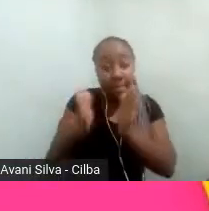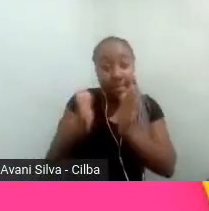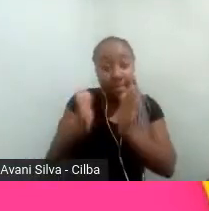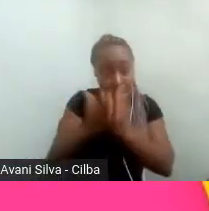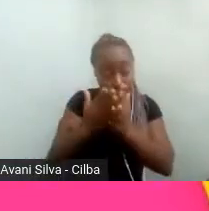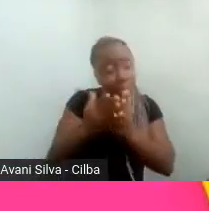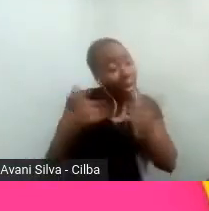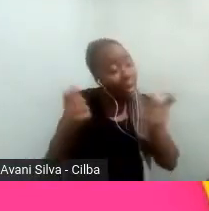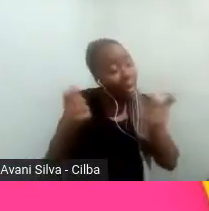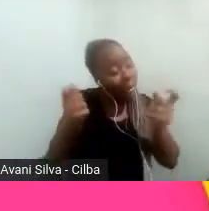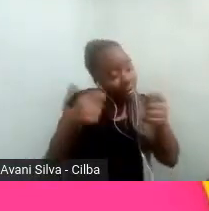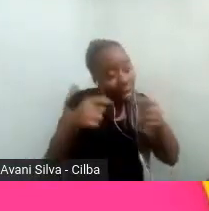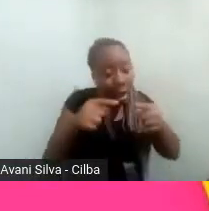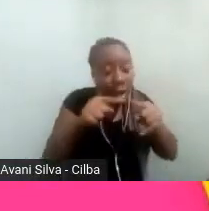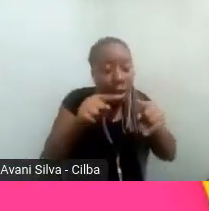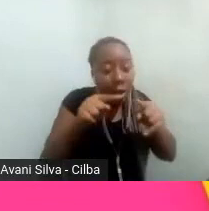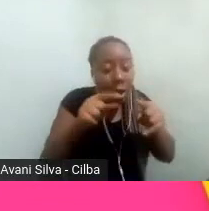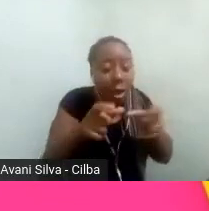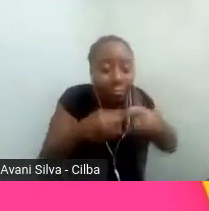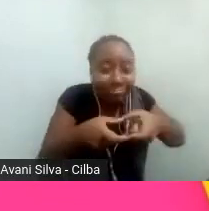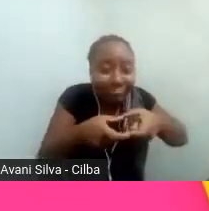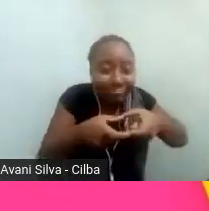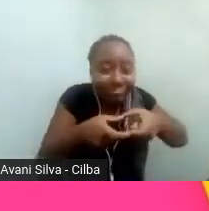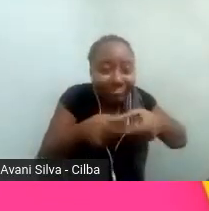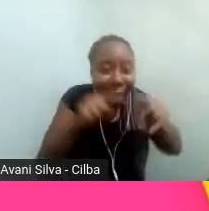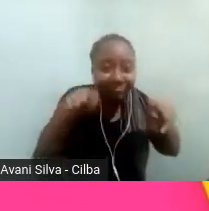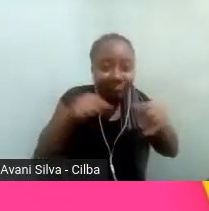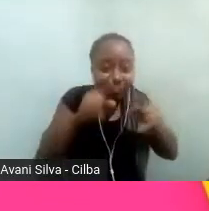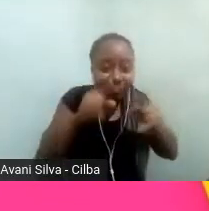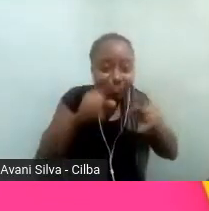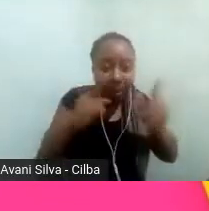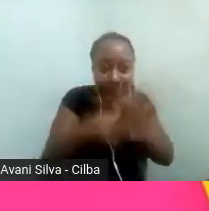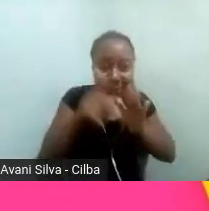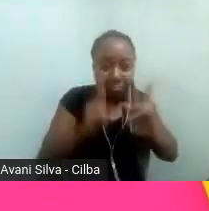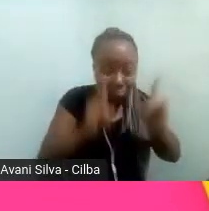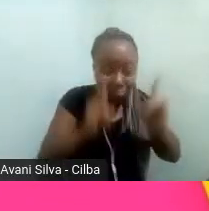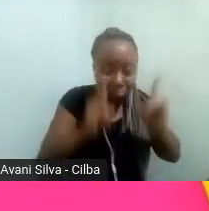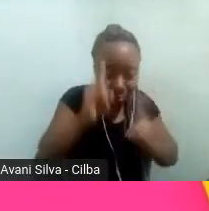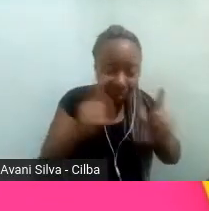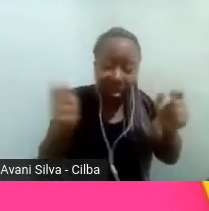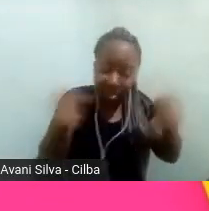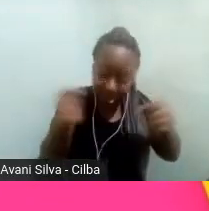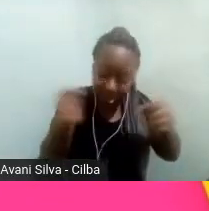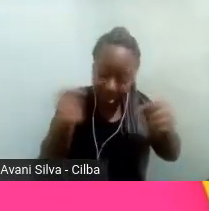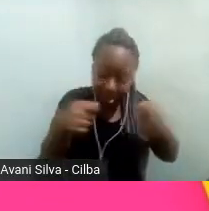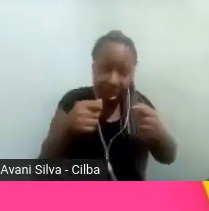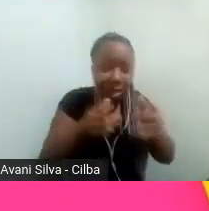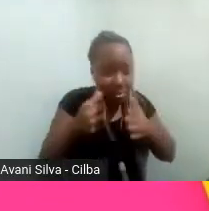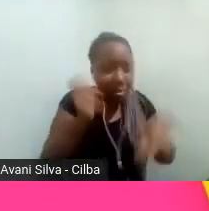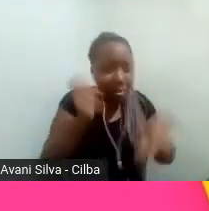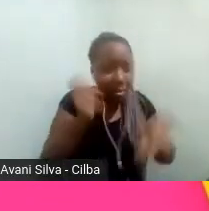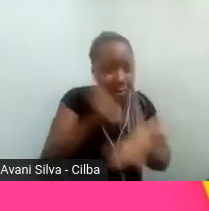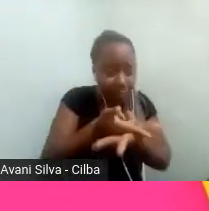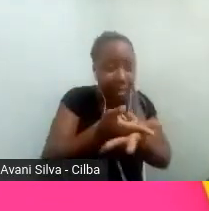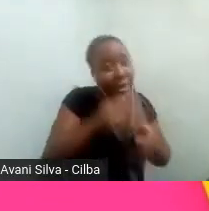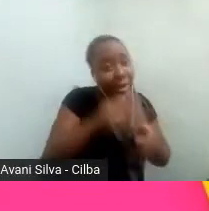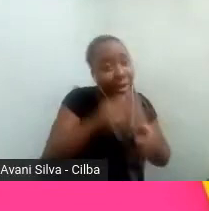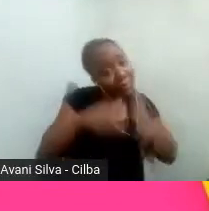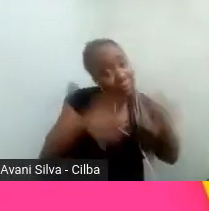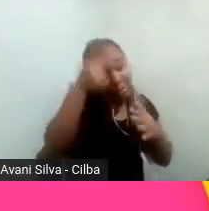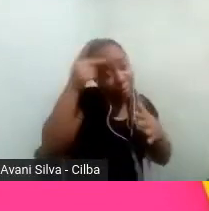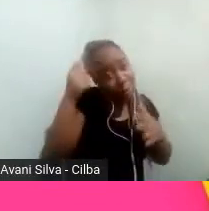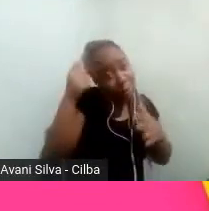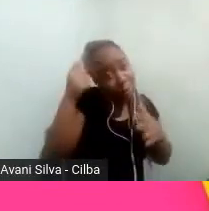uma placa de robótica. Mas se a pessoa pensa que R$80 é muito